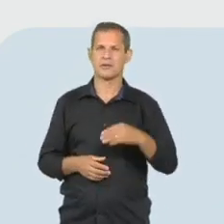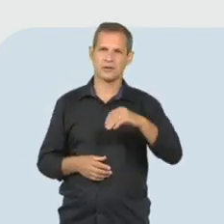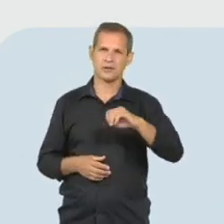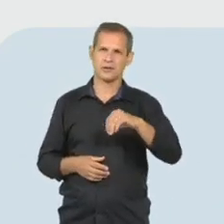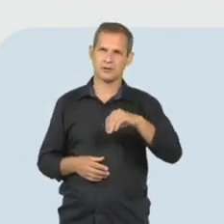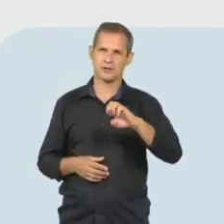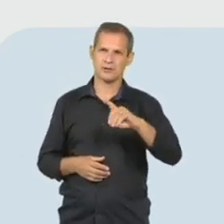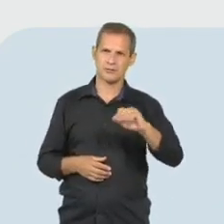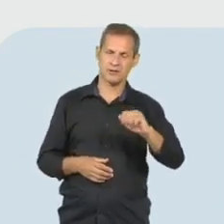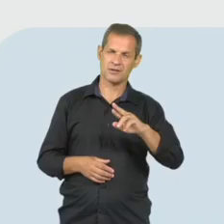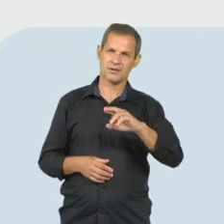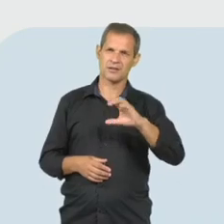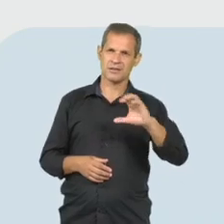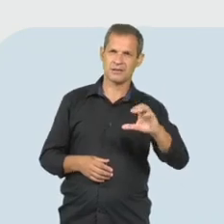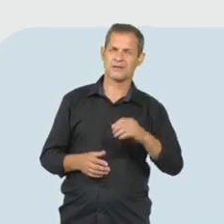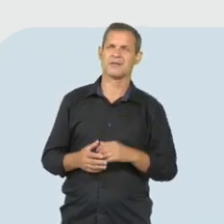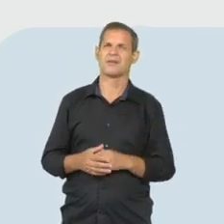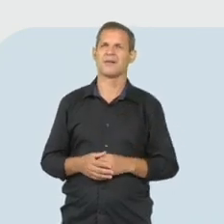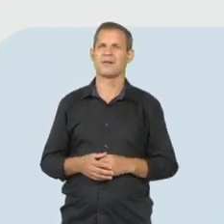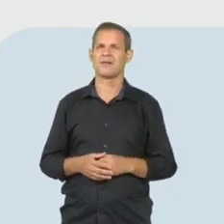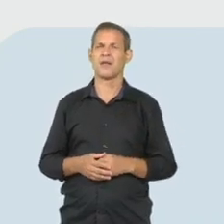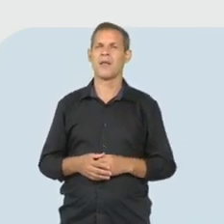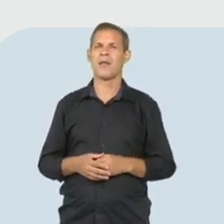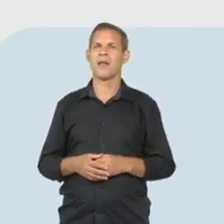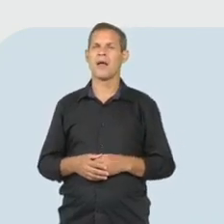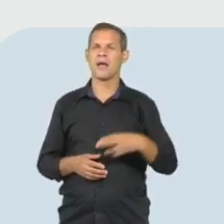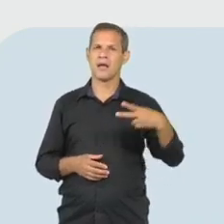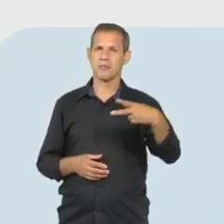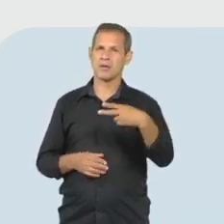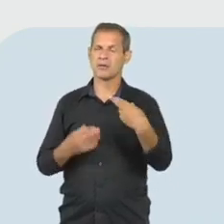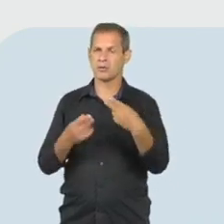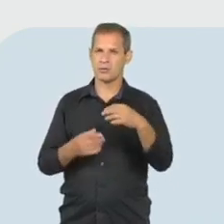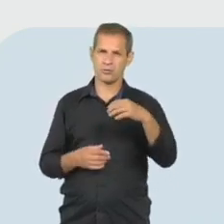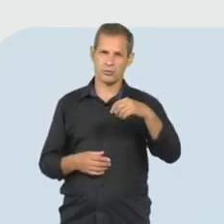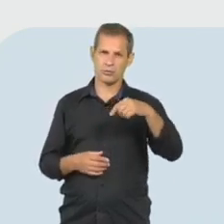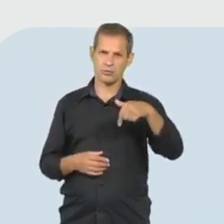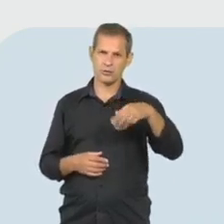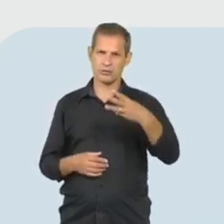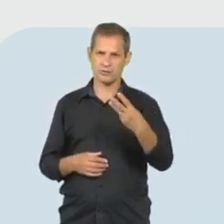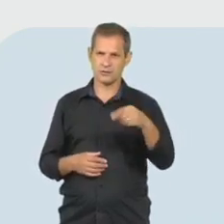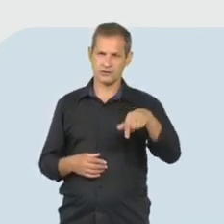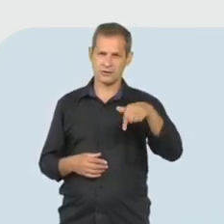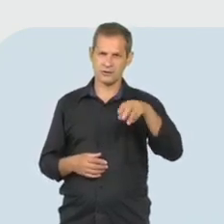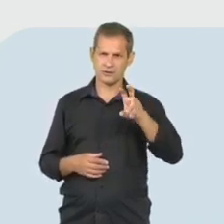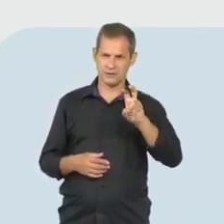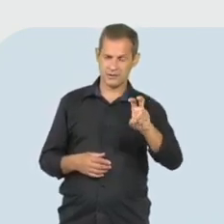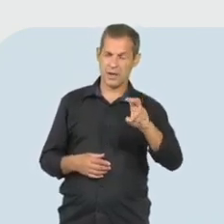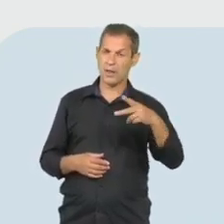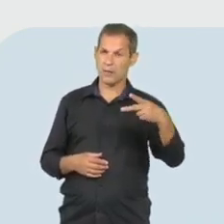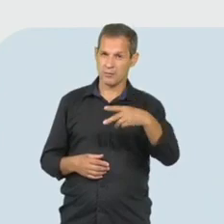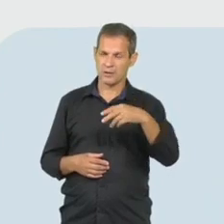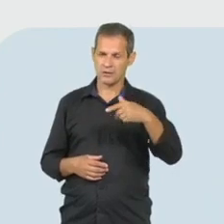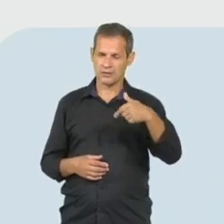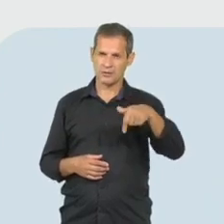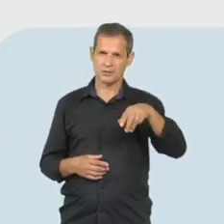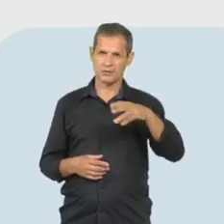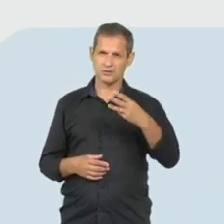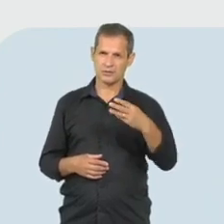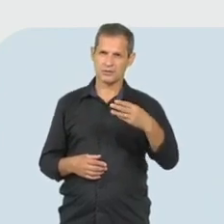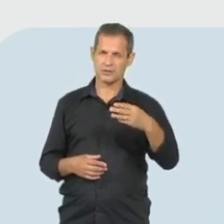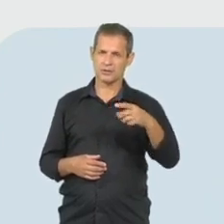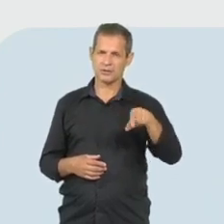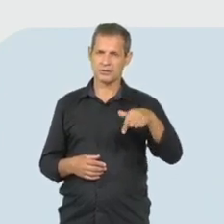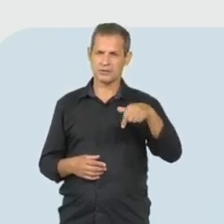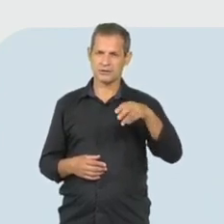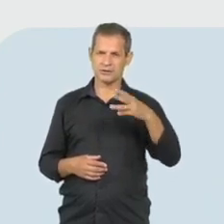média na região crítica, é menor ou igual a 73,75. Menor que